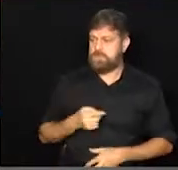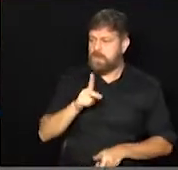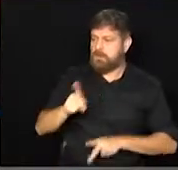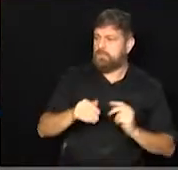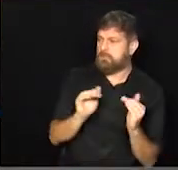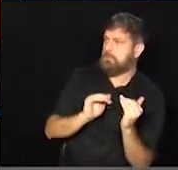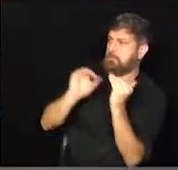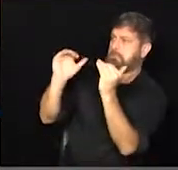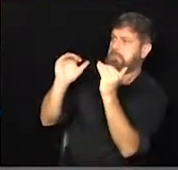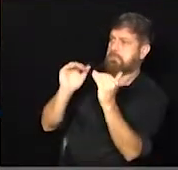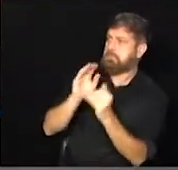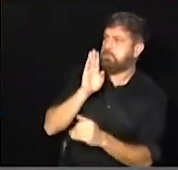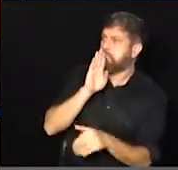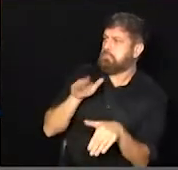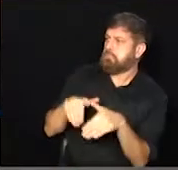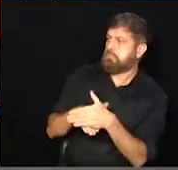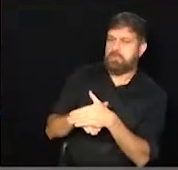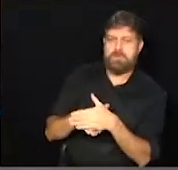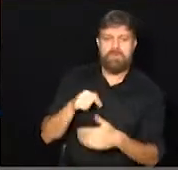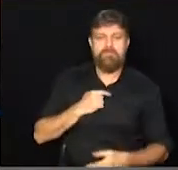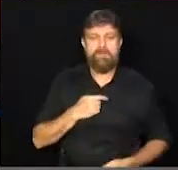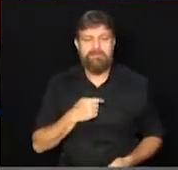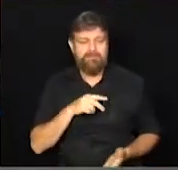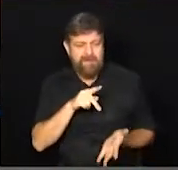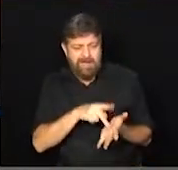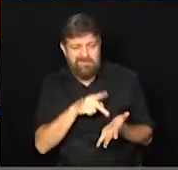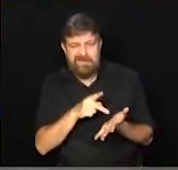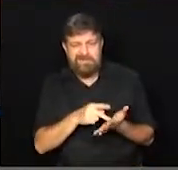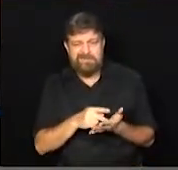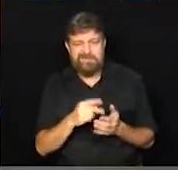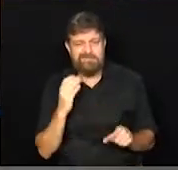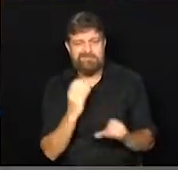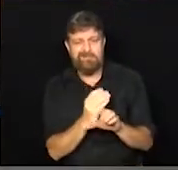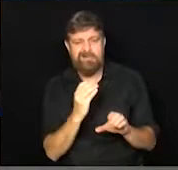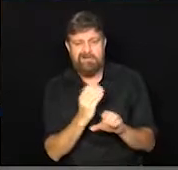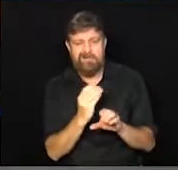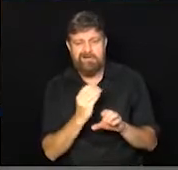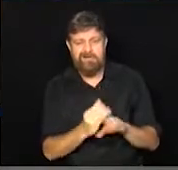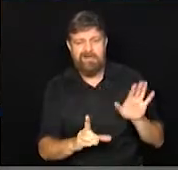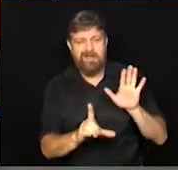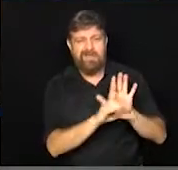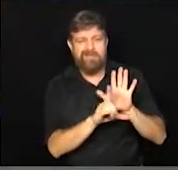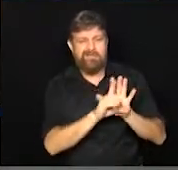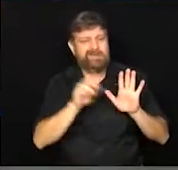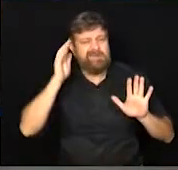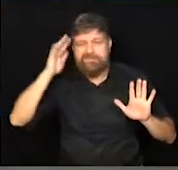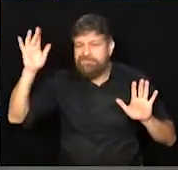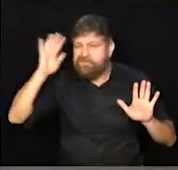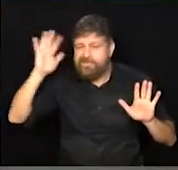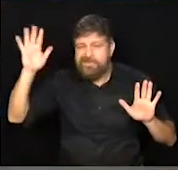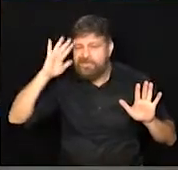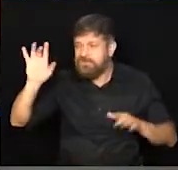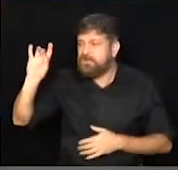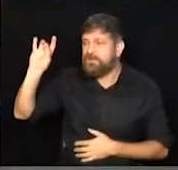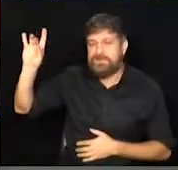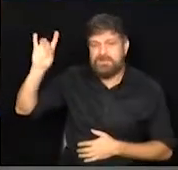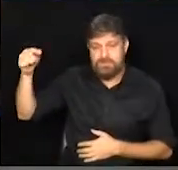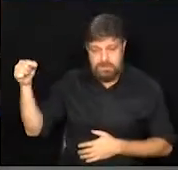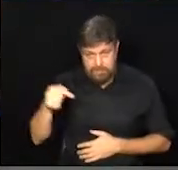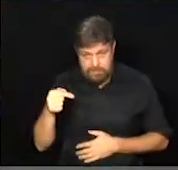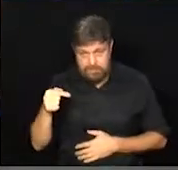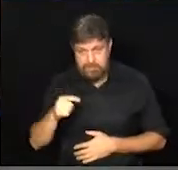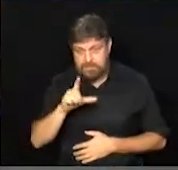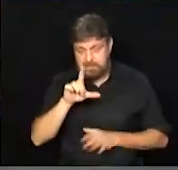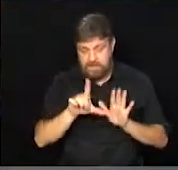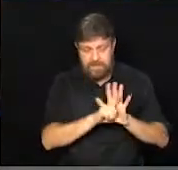para baixo, que não dialogam com a realidade e que, portanto, viram letra morta, né? A experiência da Lei